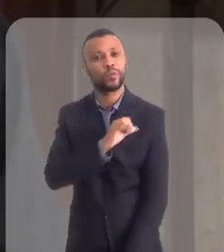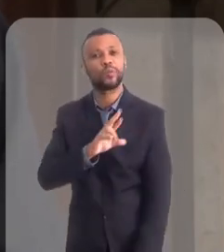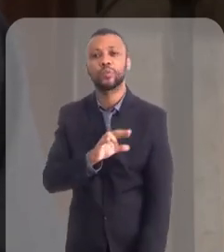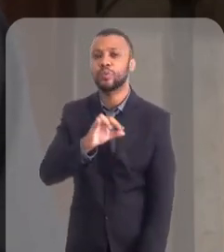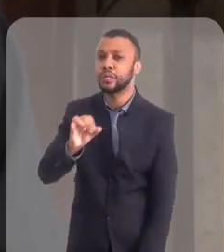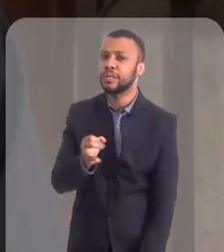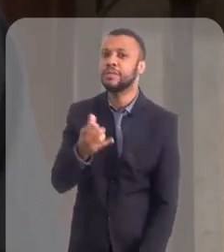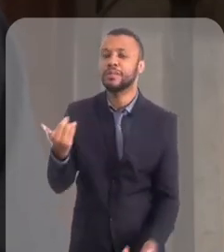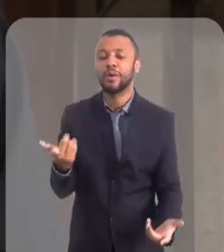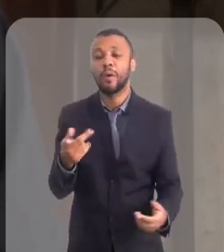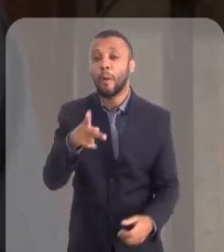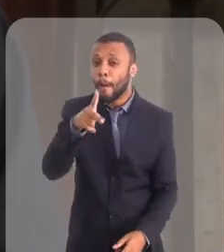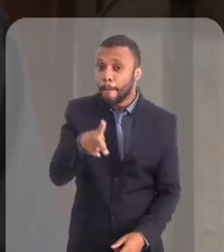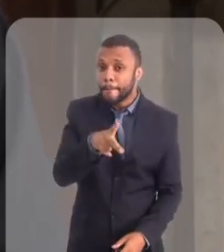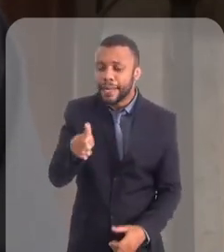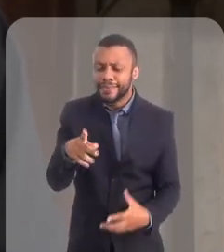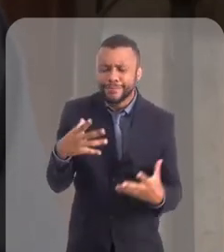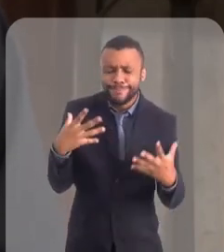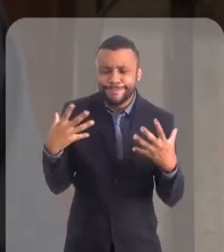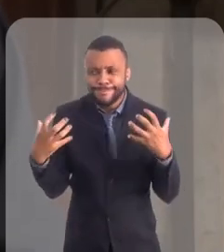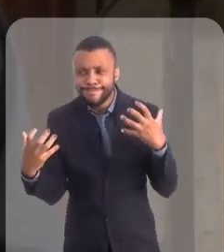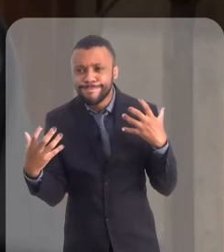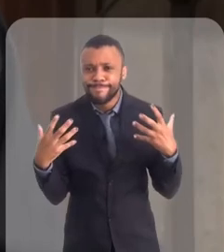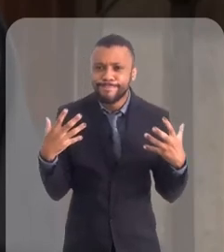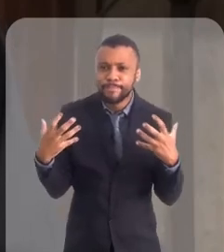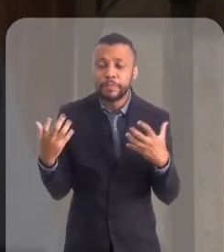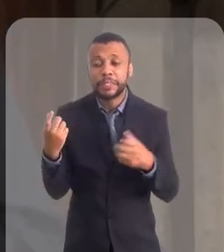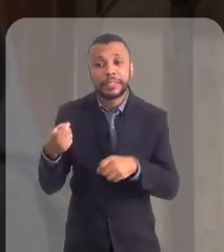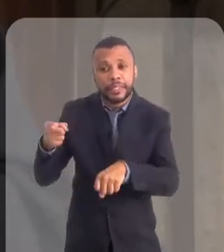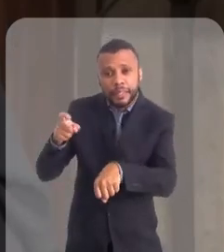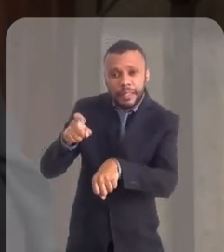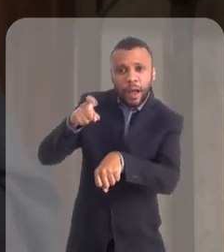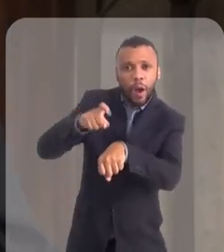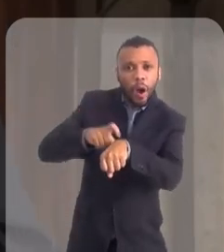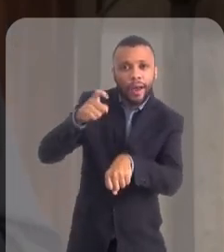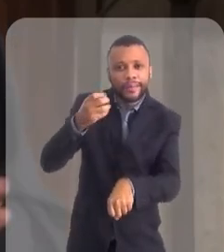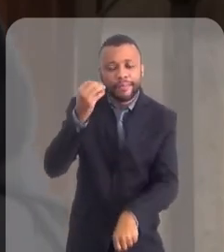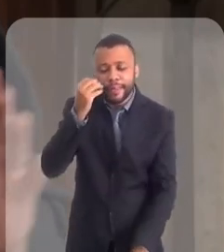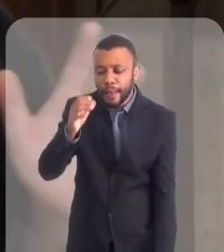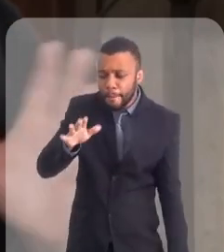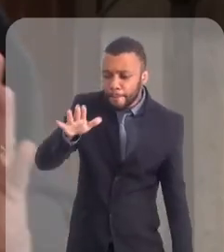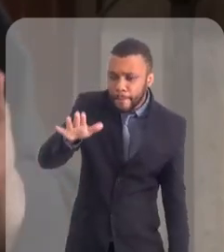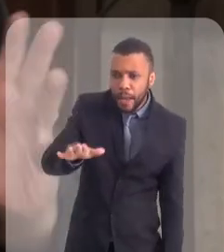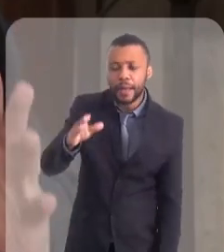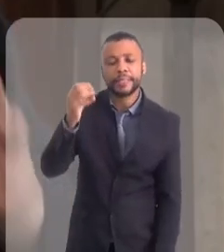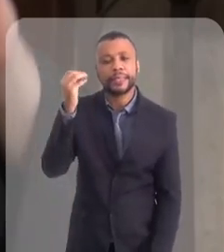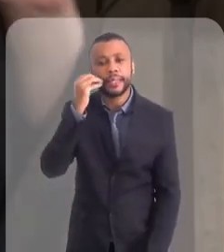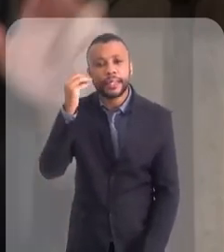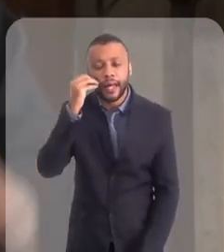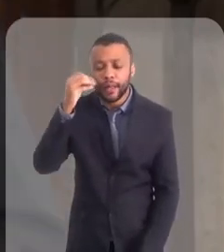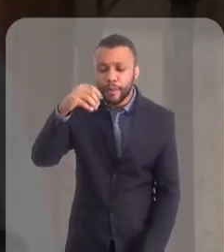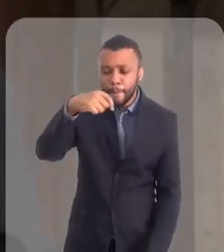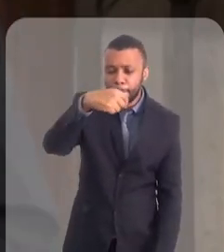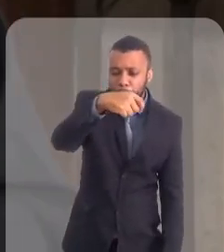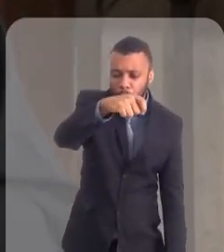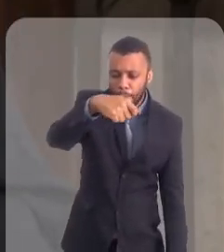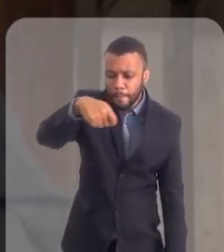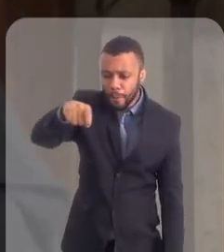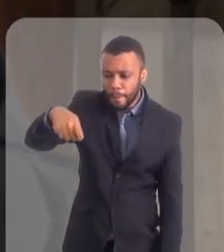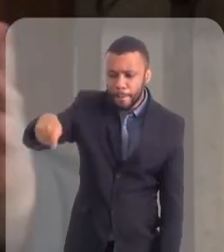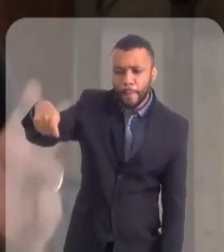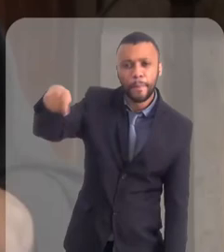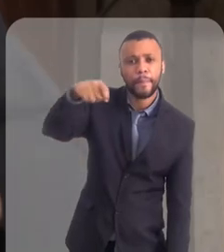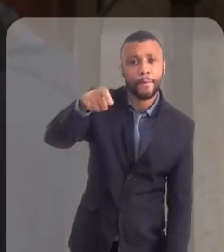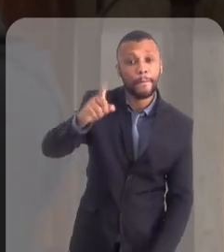aqui da Arquidiocese do Rio de Janeiro. Então, tremia muito. No início, o padre fica um pouco perdido, fica na hora de fazer a primeira homilia, na